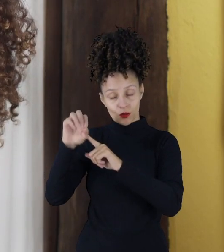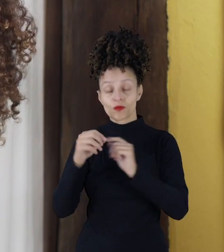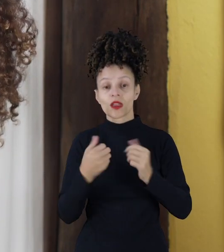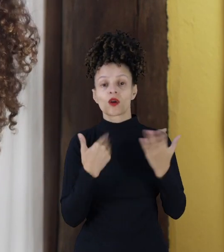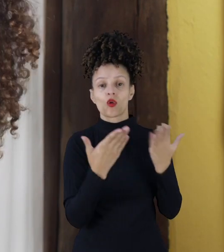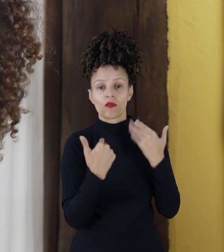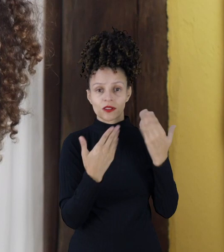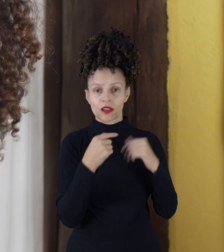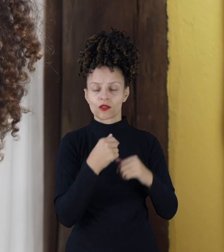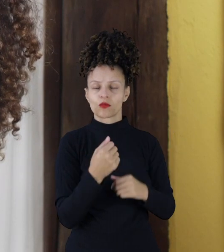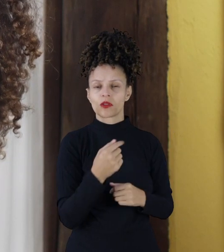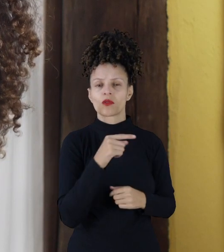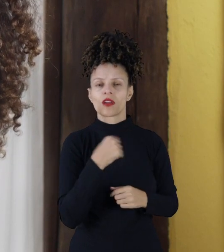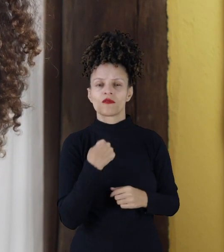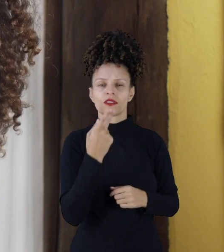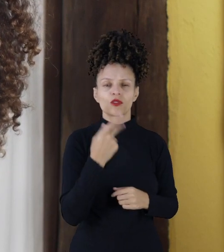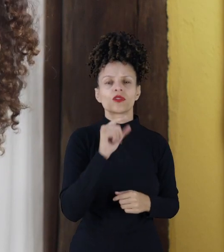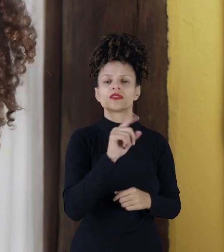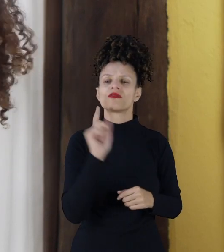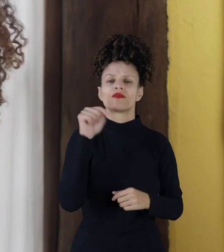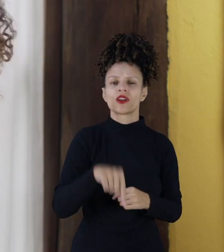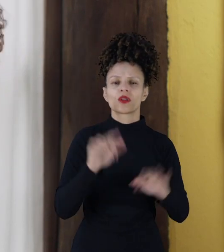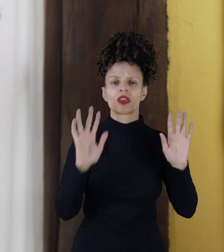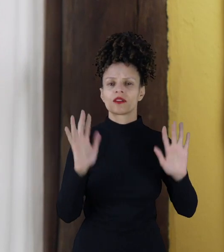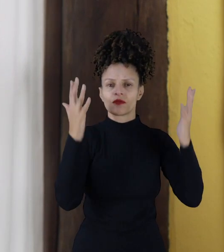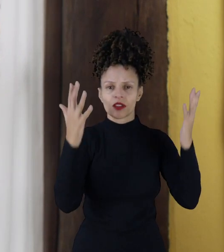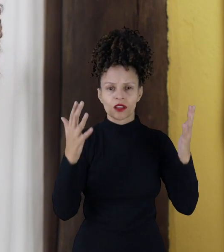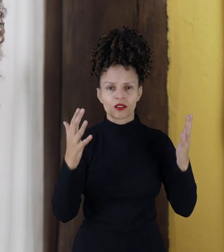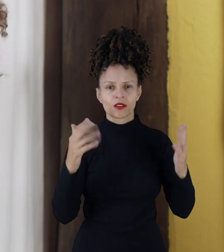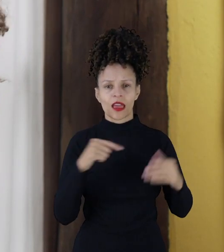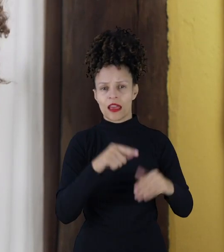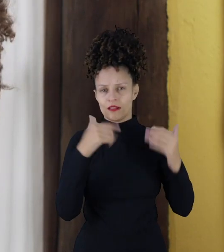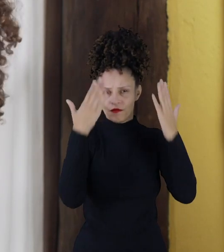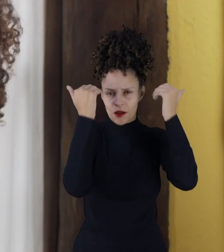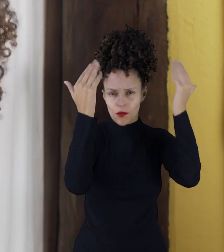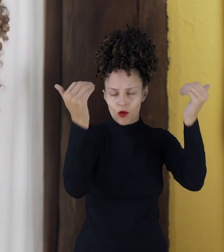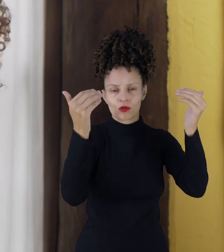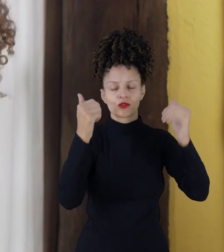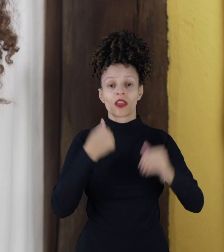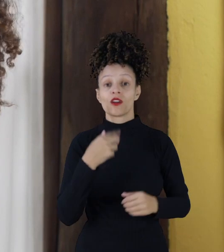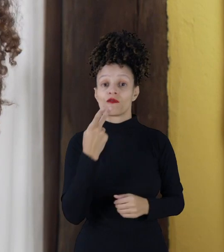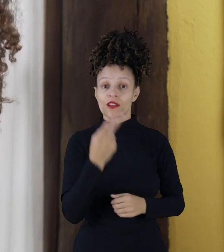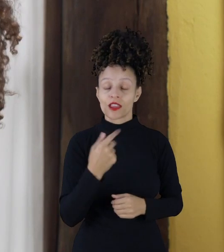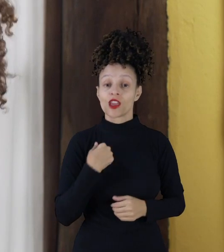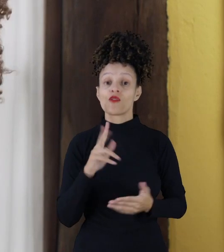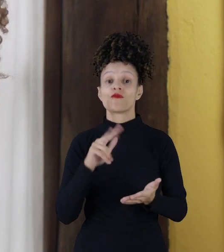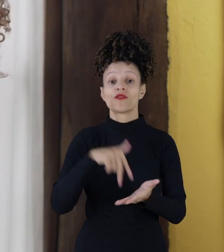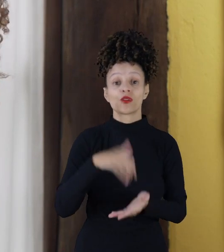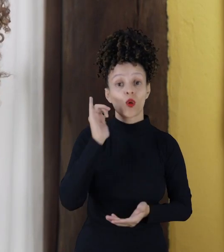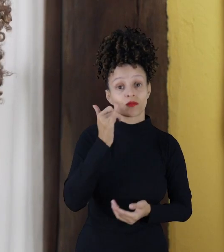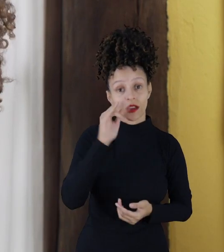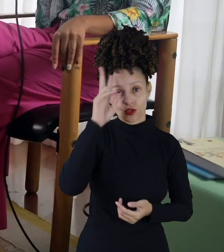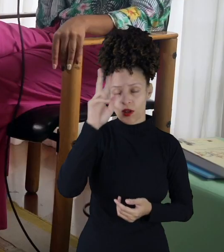conversava comigo, e quando eu falei, ele, o que você veio fazer aqui no evento, né? Ele é super renomado. E eu falei, eu vim